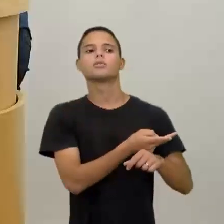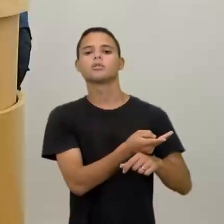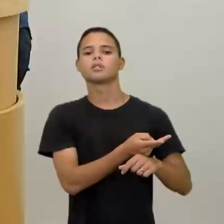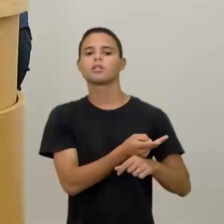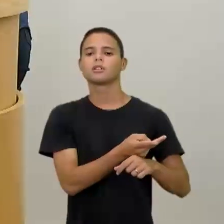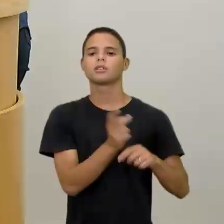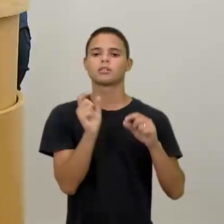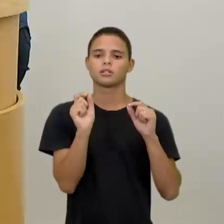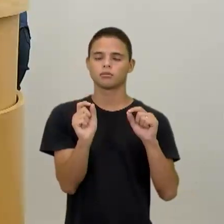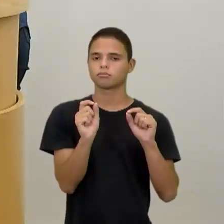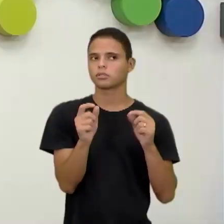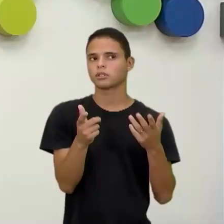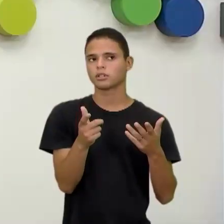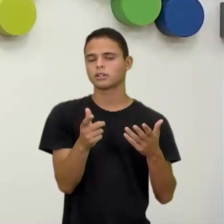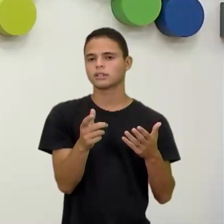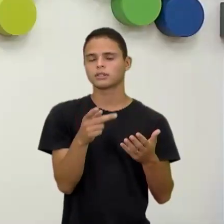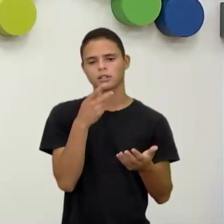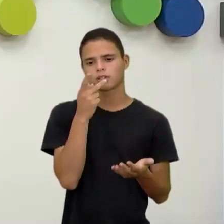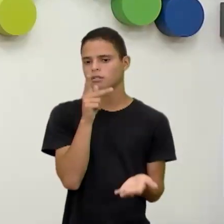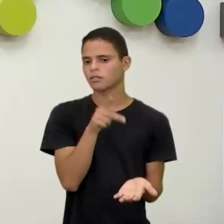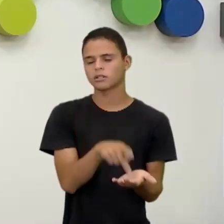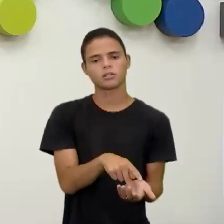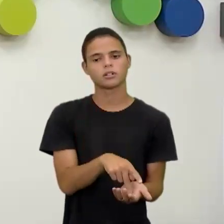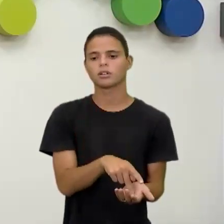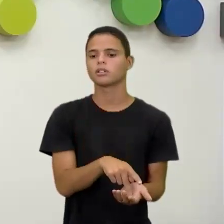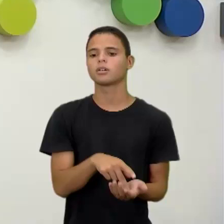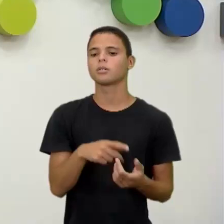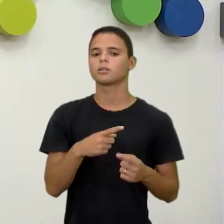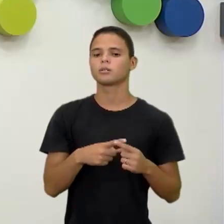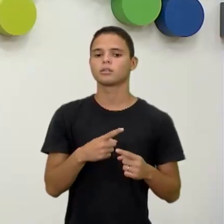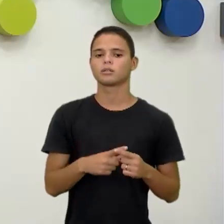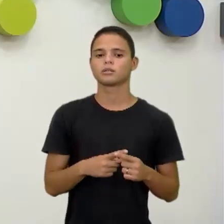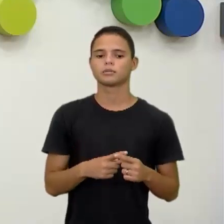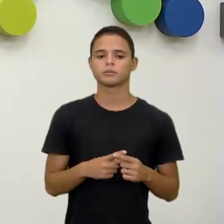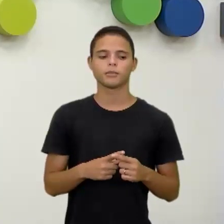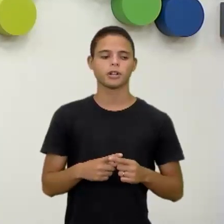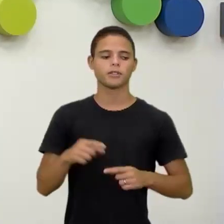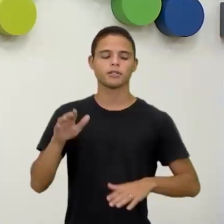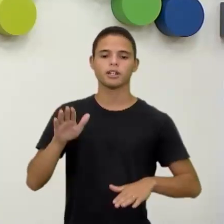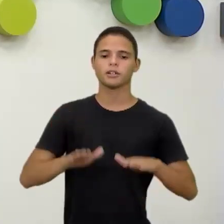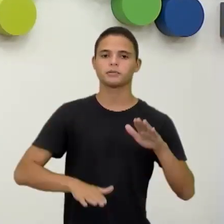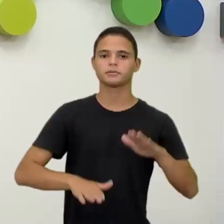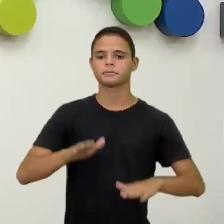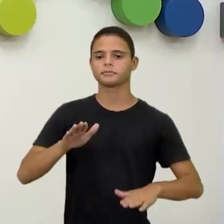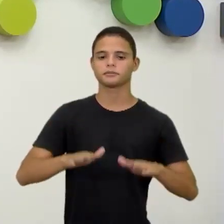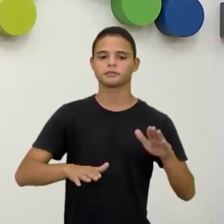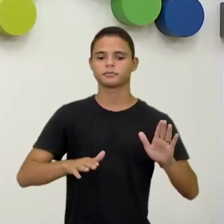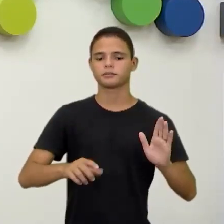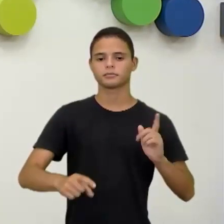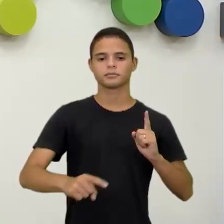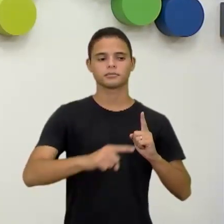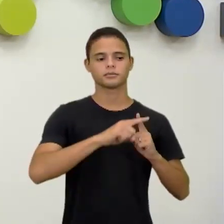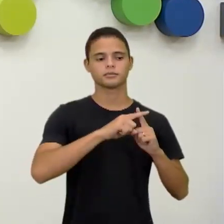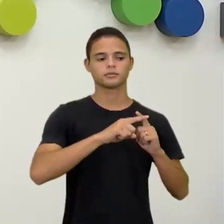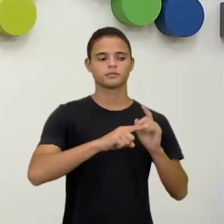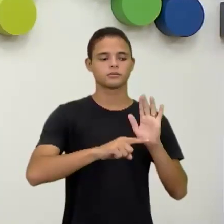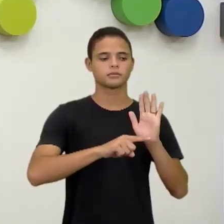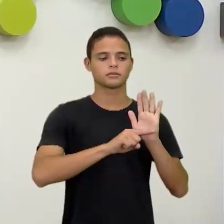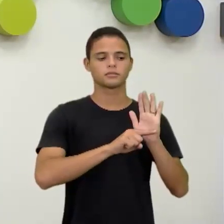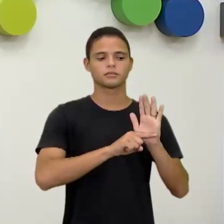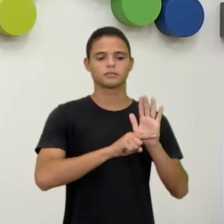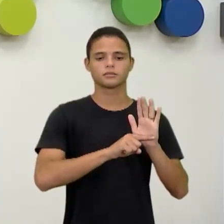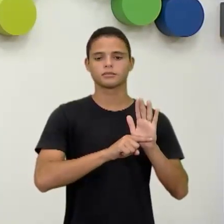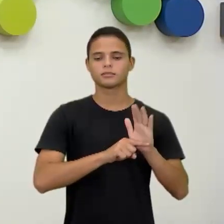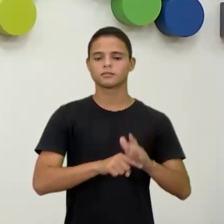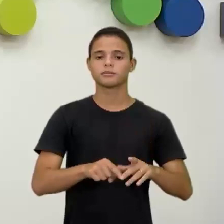é mentira, é ser sincero, claro. Mas... será que o seu ponto positivo ou negativo, o